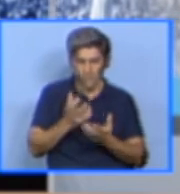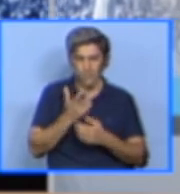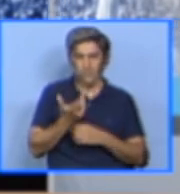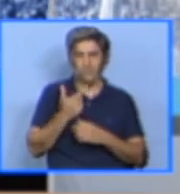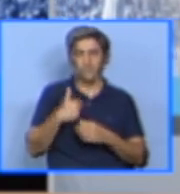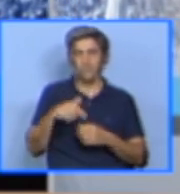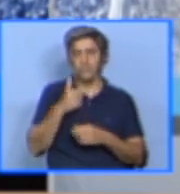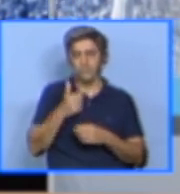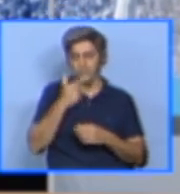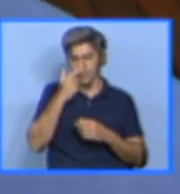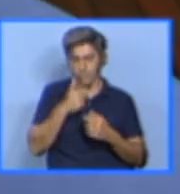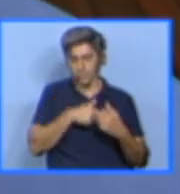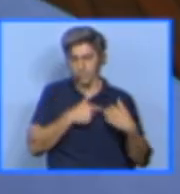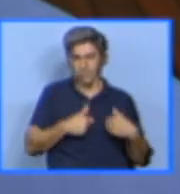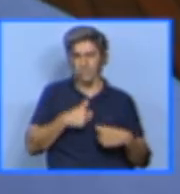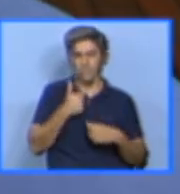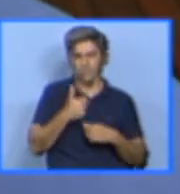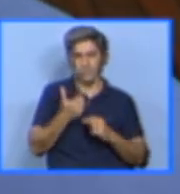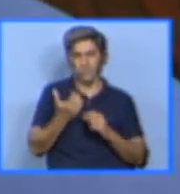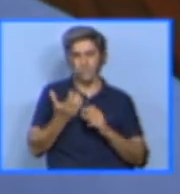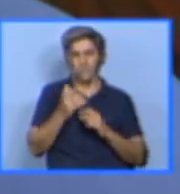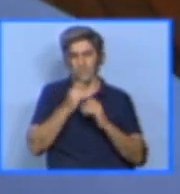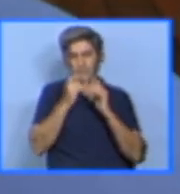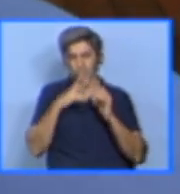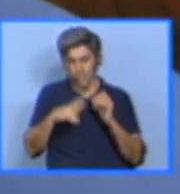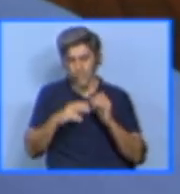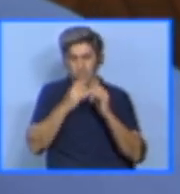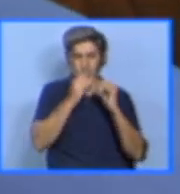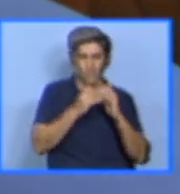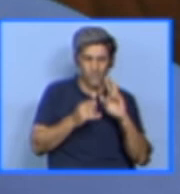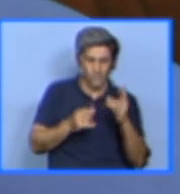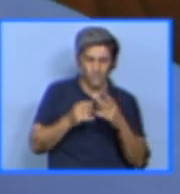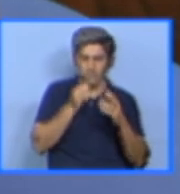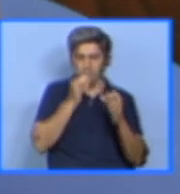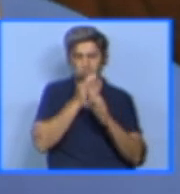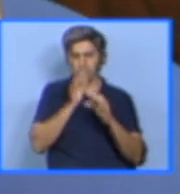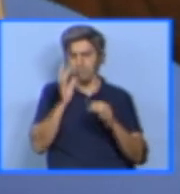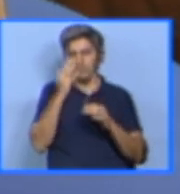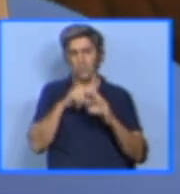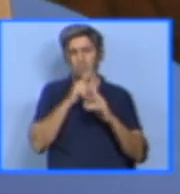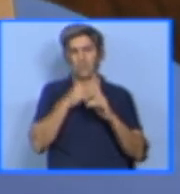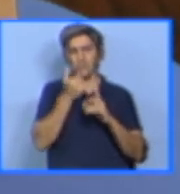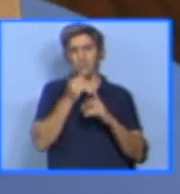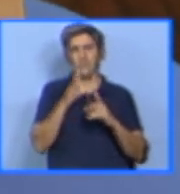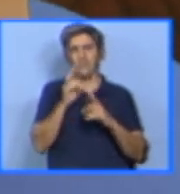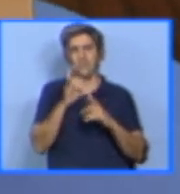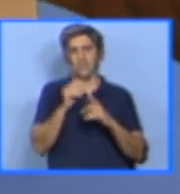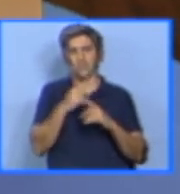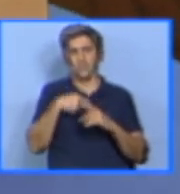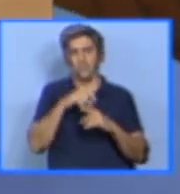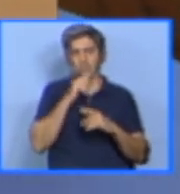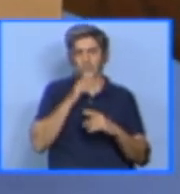generosidade dos nossos benfeitores, tanto em Portugal como a nível internacional, foi extraordinário no ano de 2016 e podemos dizer